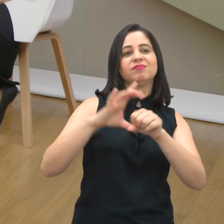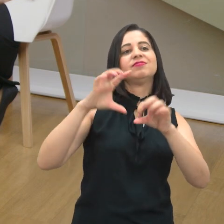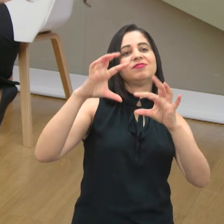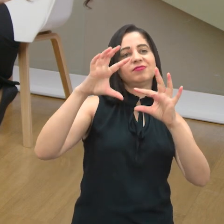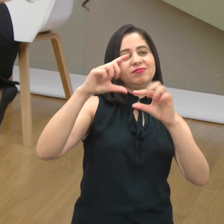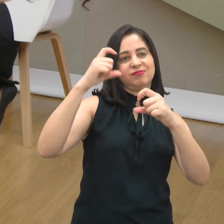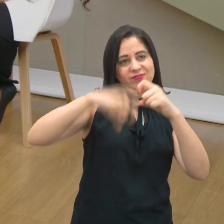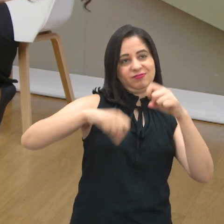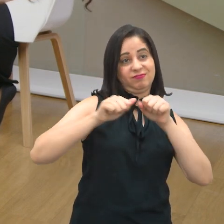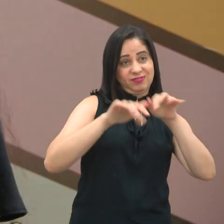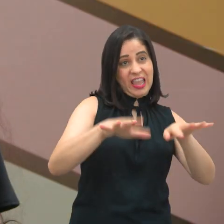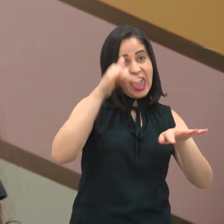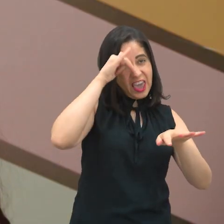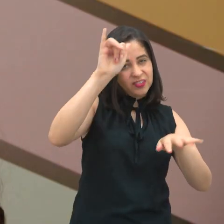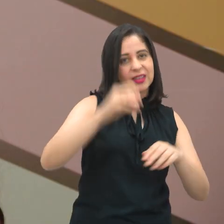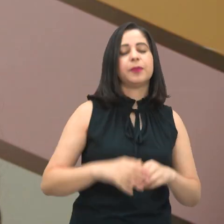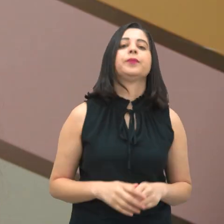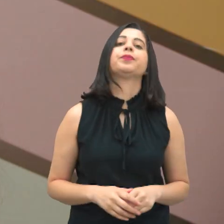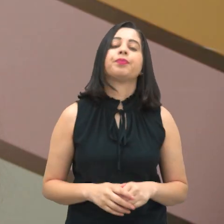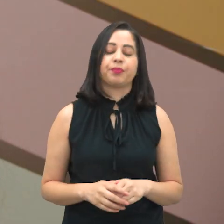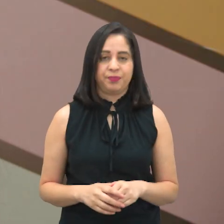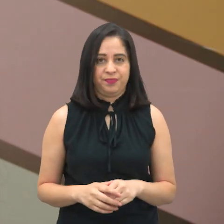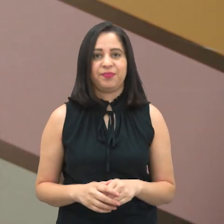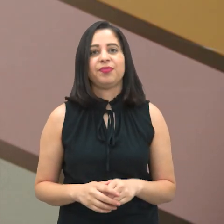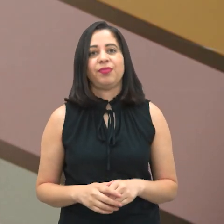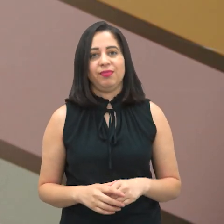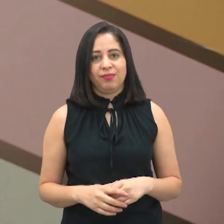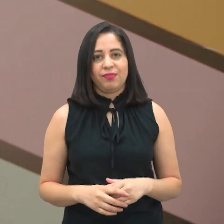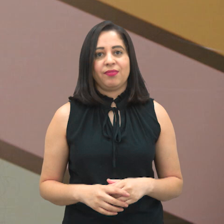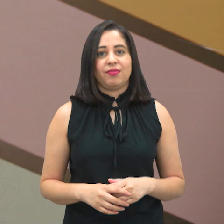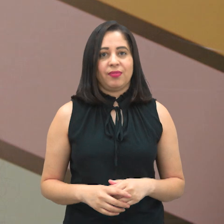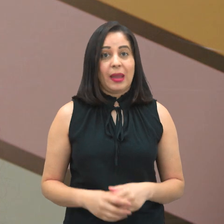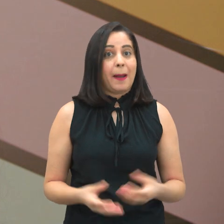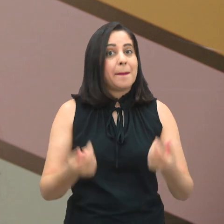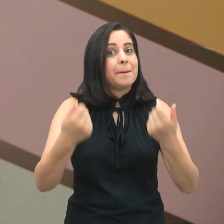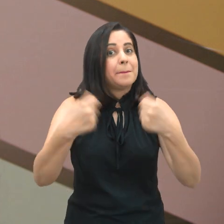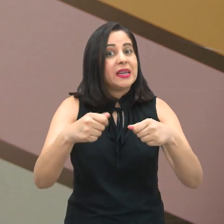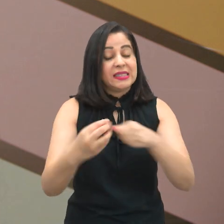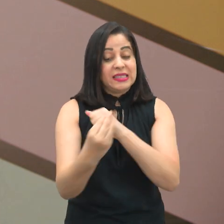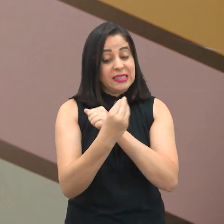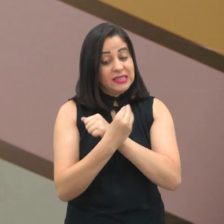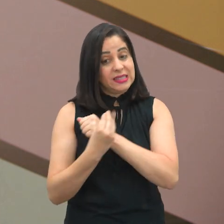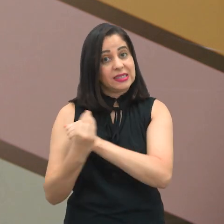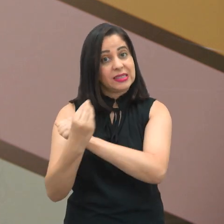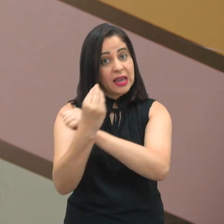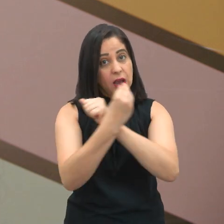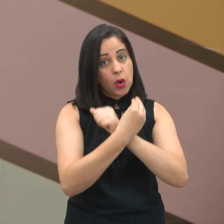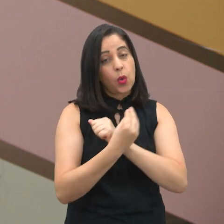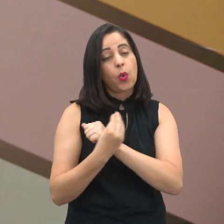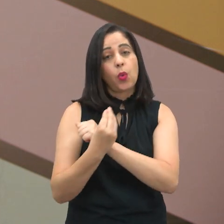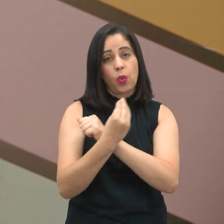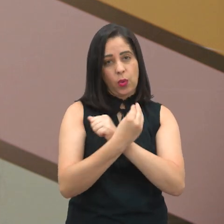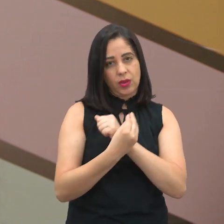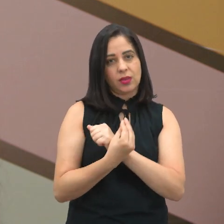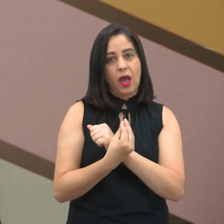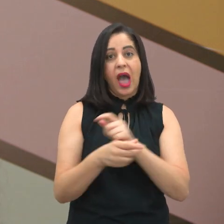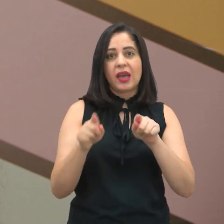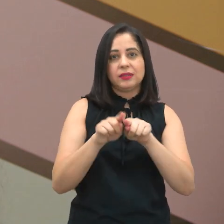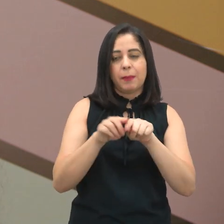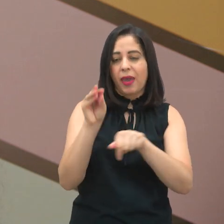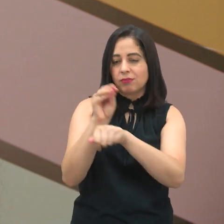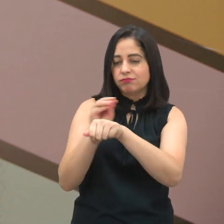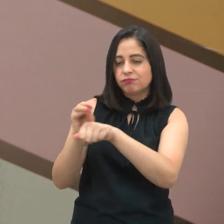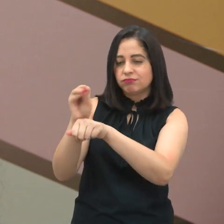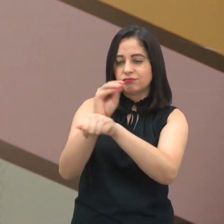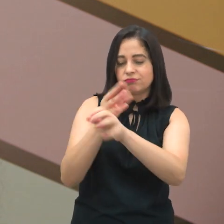Vermelho. Sim, eu quero dizer que a gente precisa muito se cuidar e ao cuidar da gente, a gente cuida do